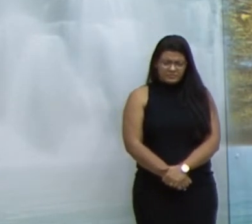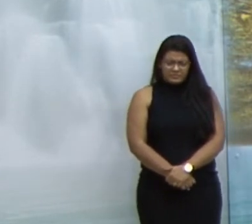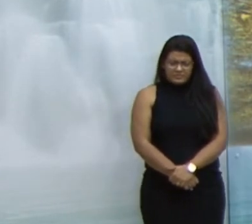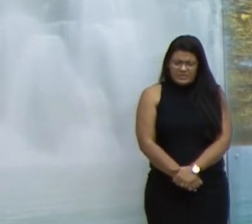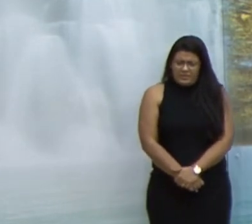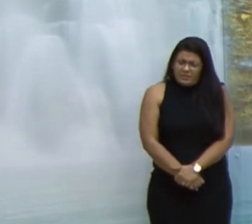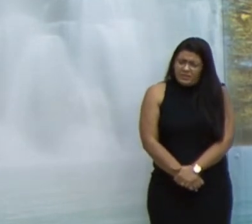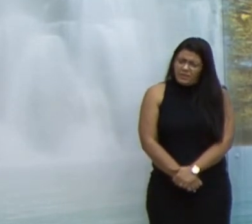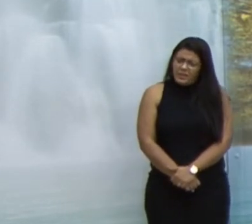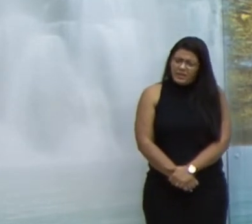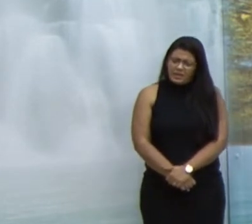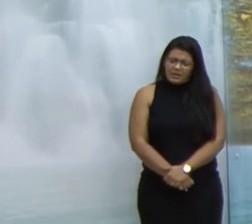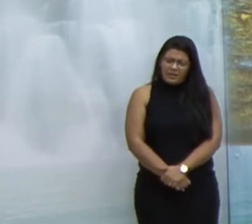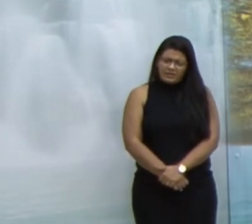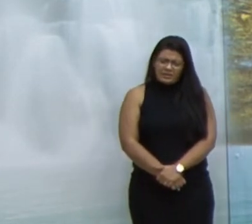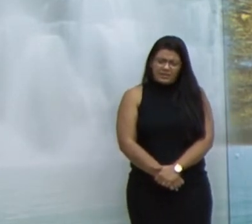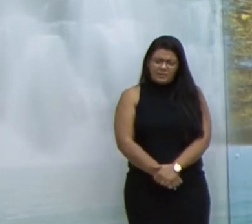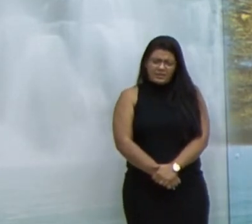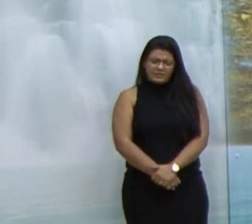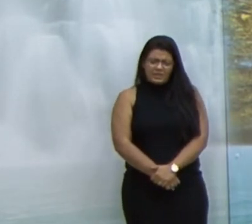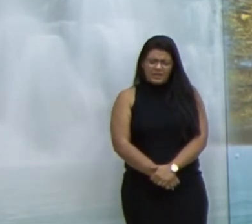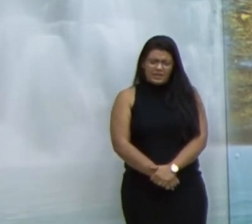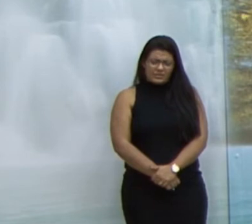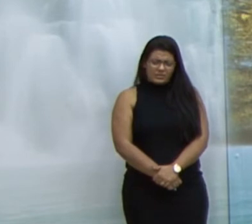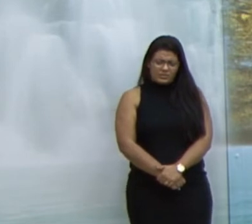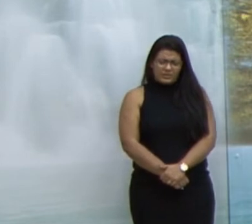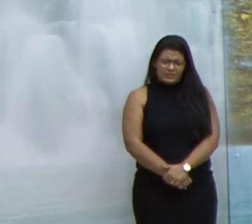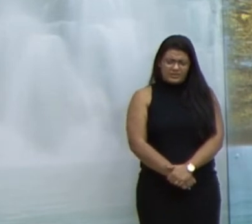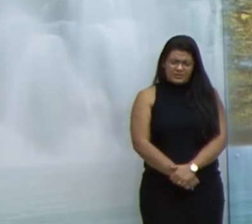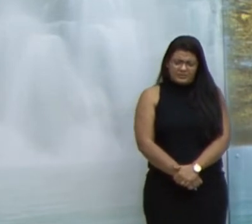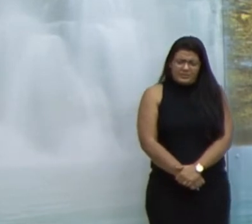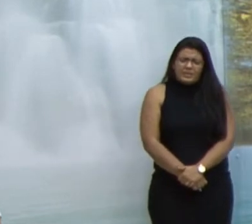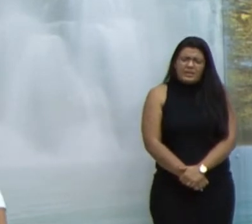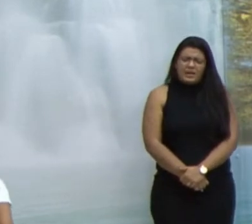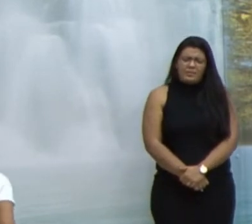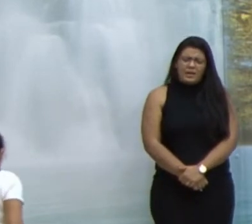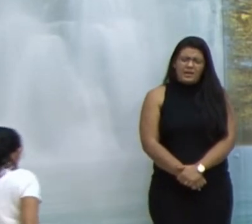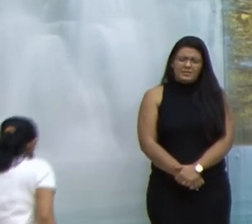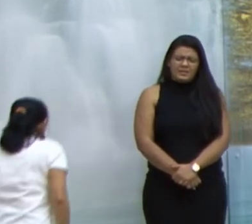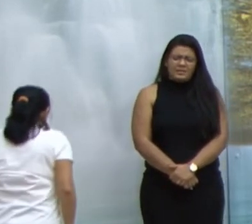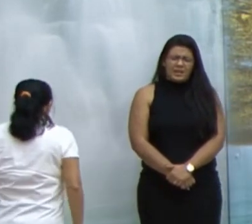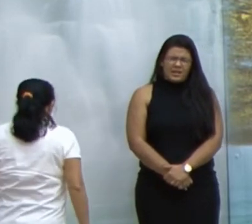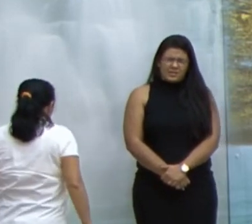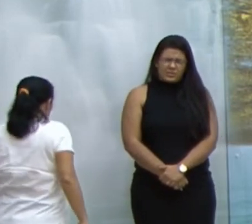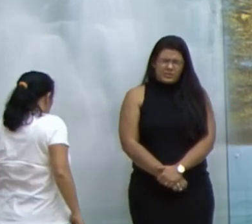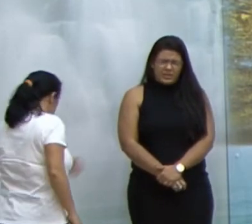Mas tem pessoas que você conhece que você não sabe, mas que por trás dos bastidores.